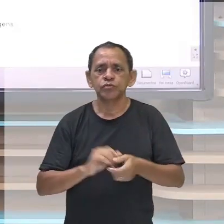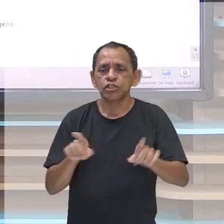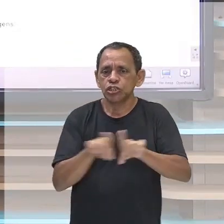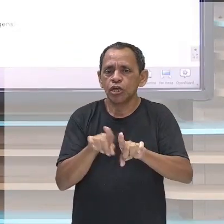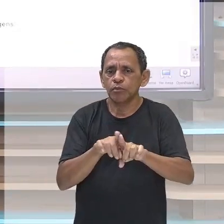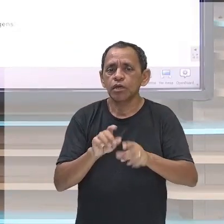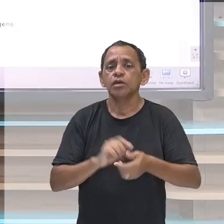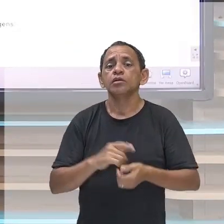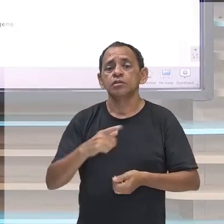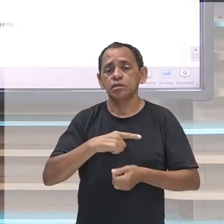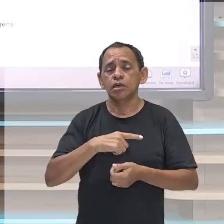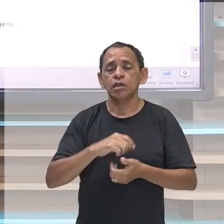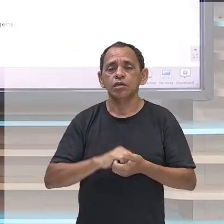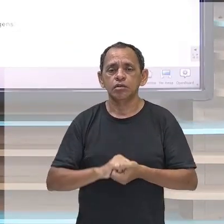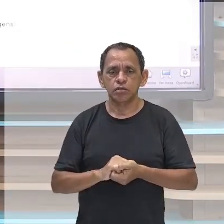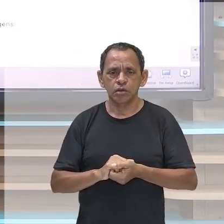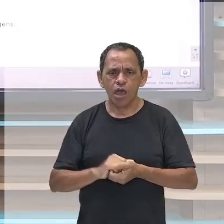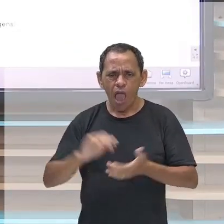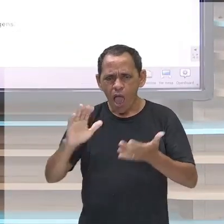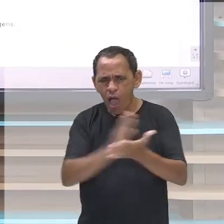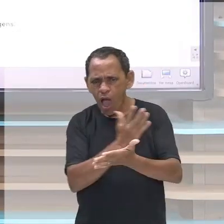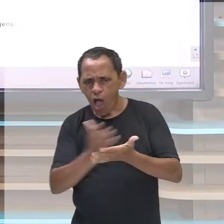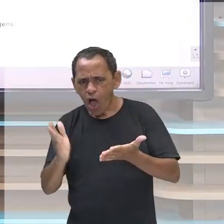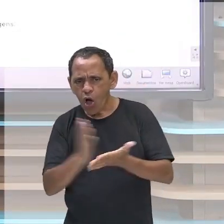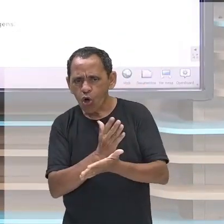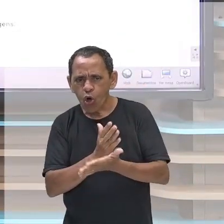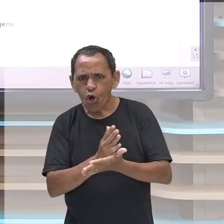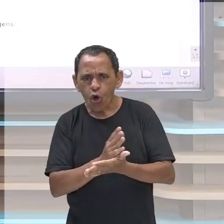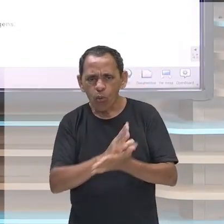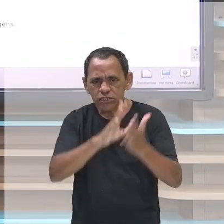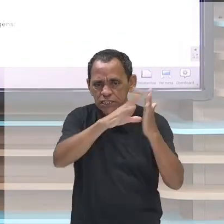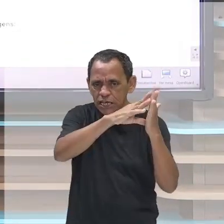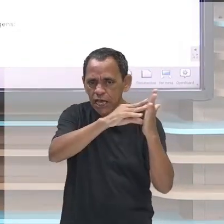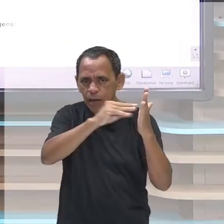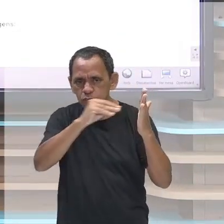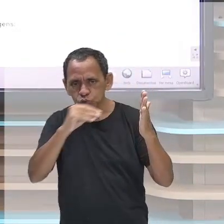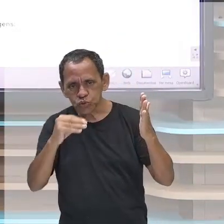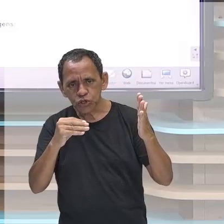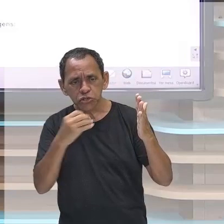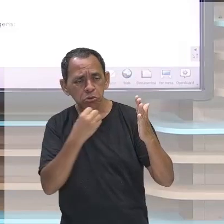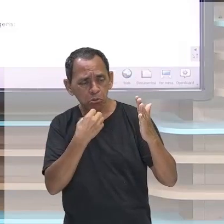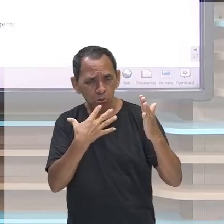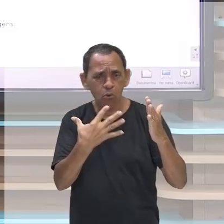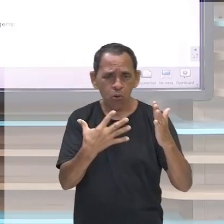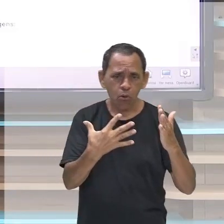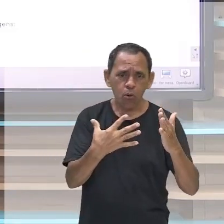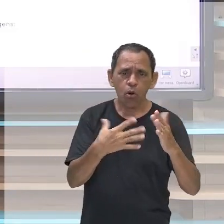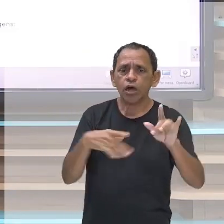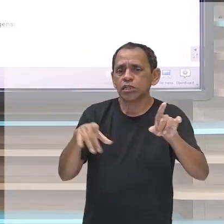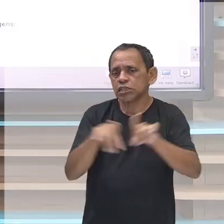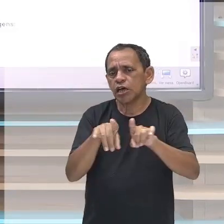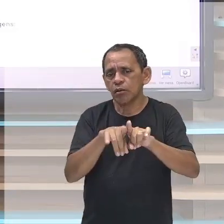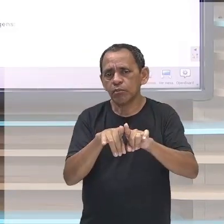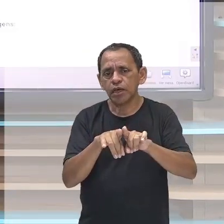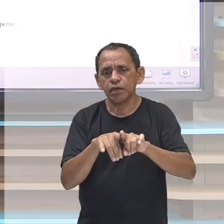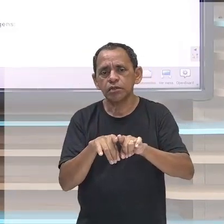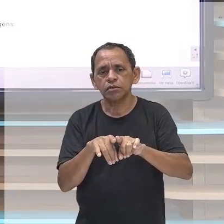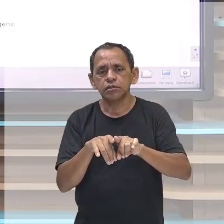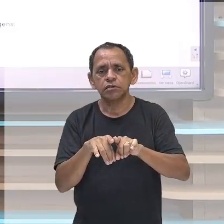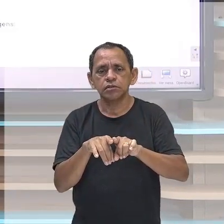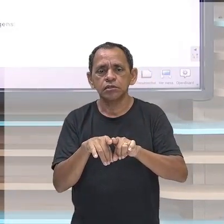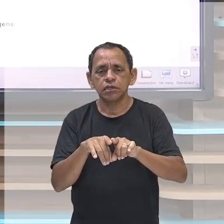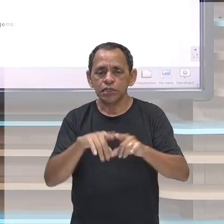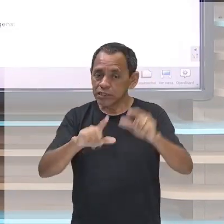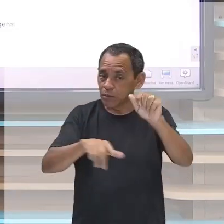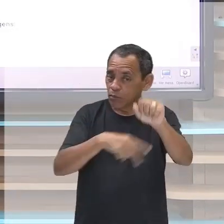resolução temporal, que diz respeito a quantas vezes eles fazem a revisita em cada um dos lugares, e nós temos